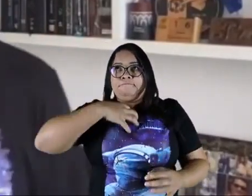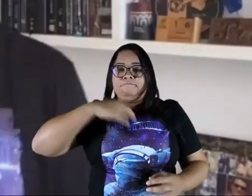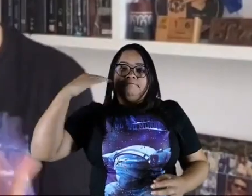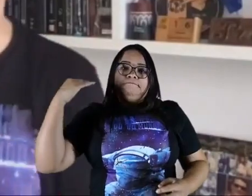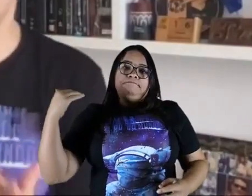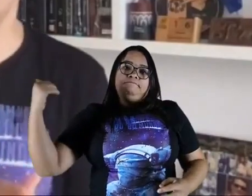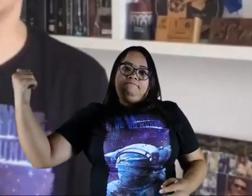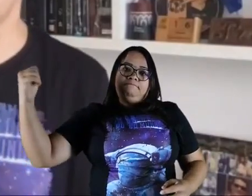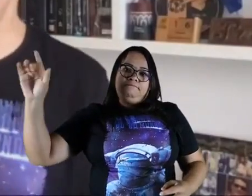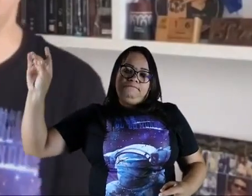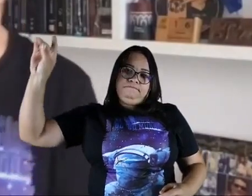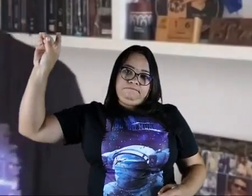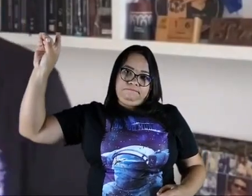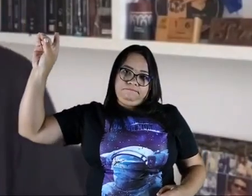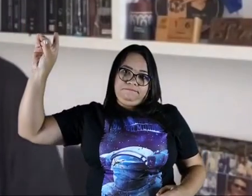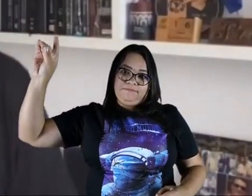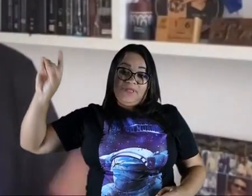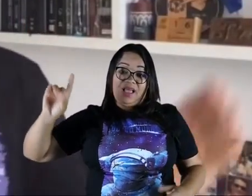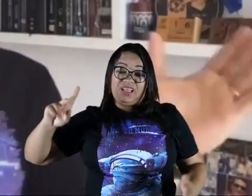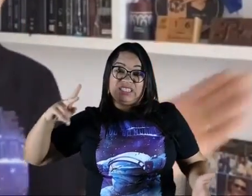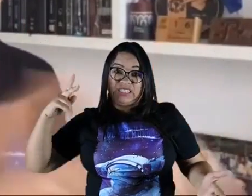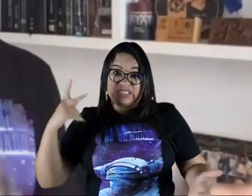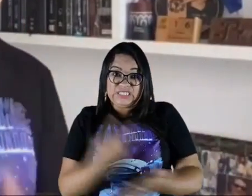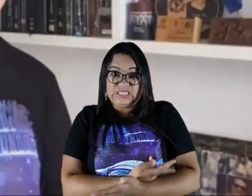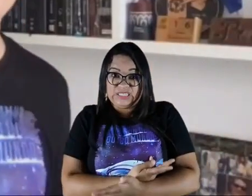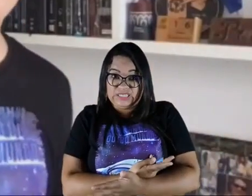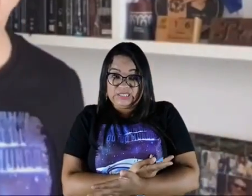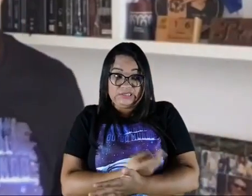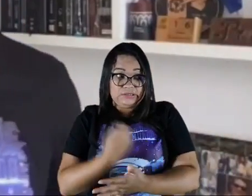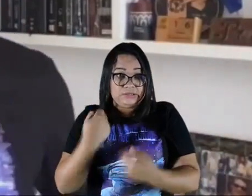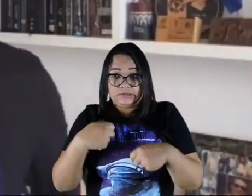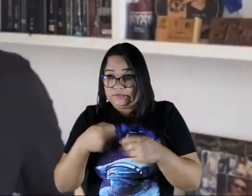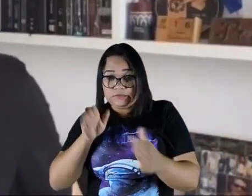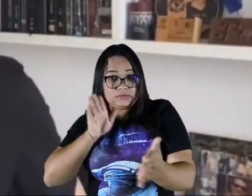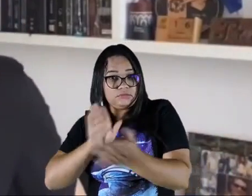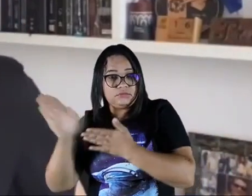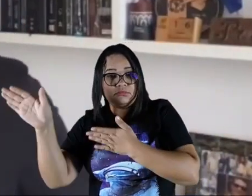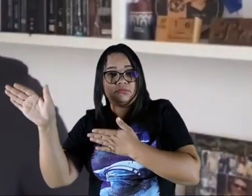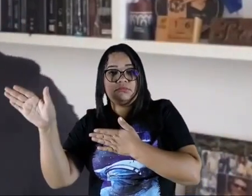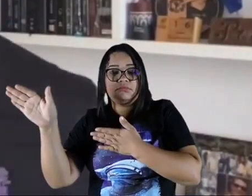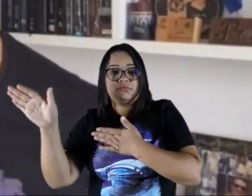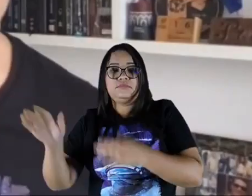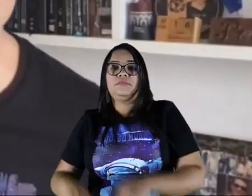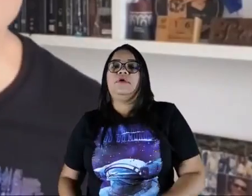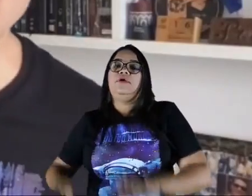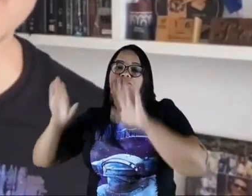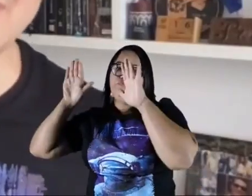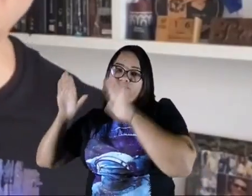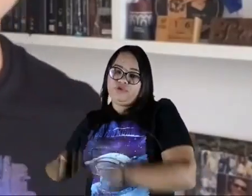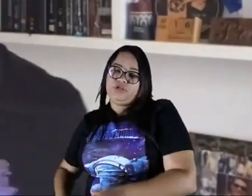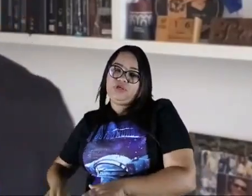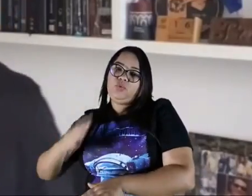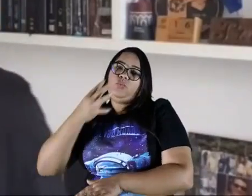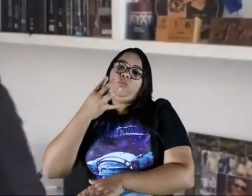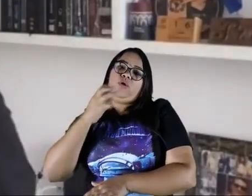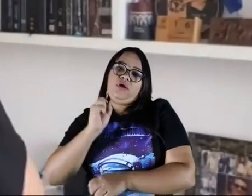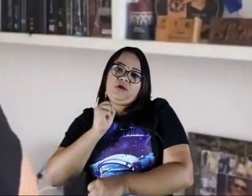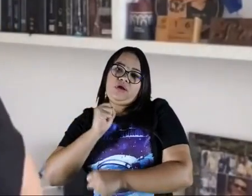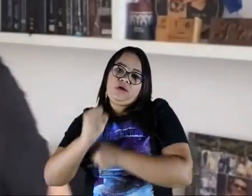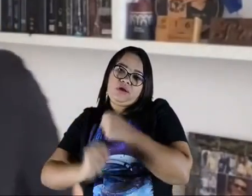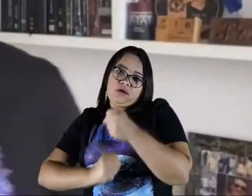Deus. 40 anos, cometeu um erro, teve que fugir, e agora 40 anos esteve